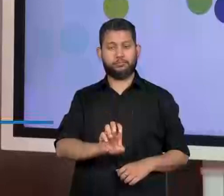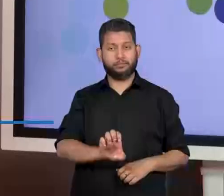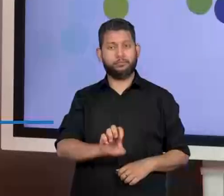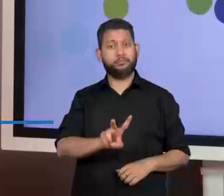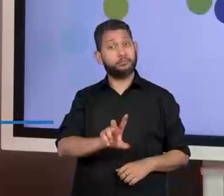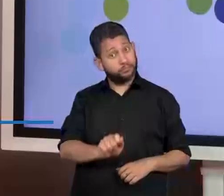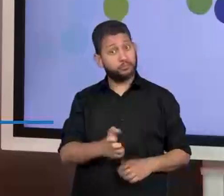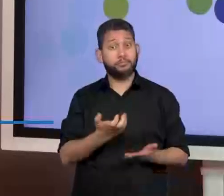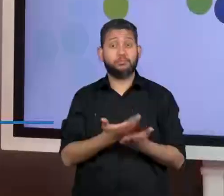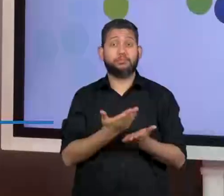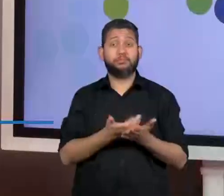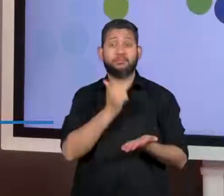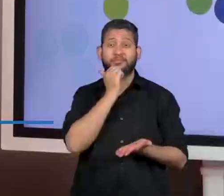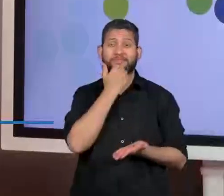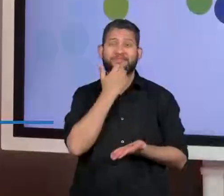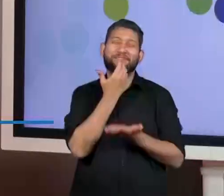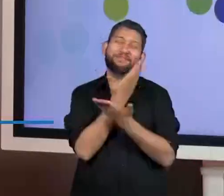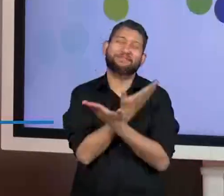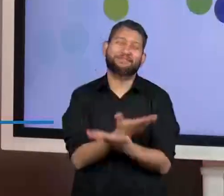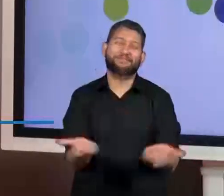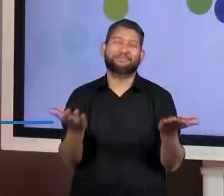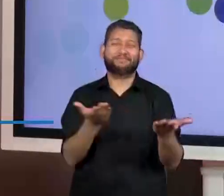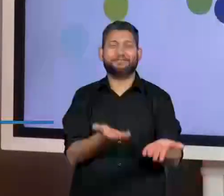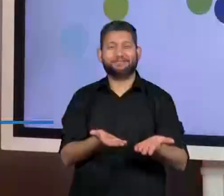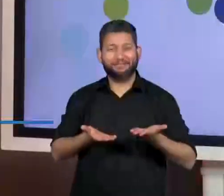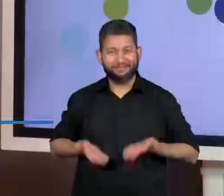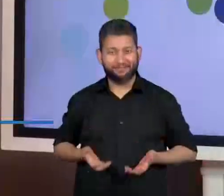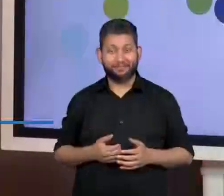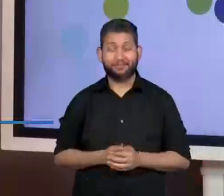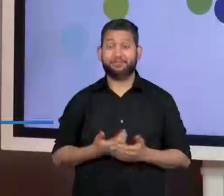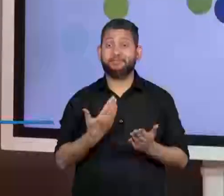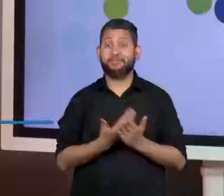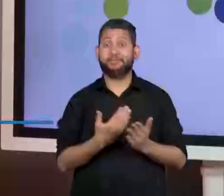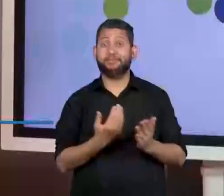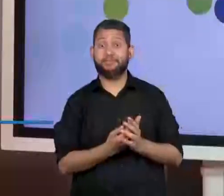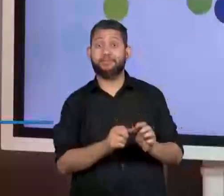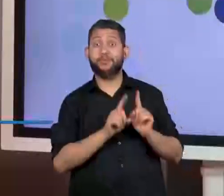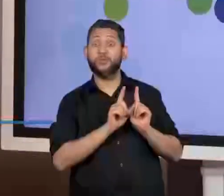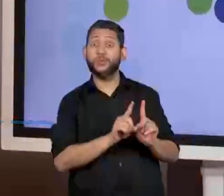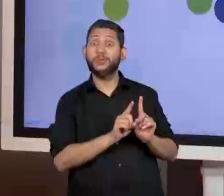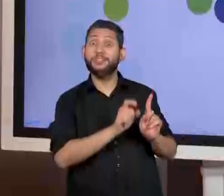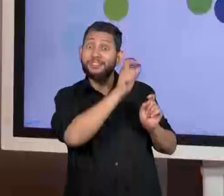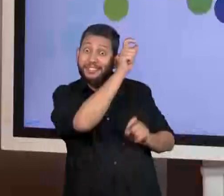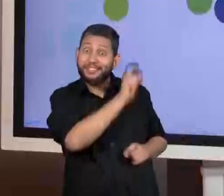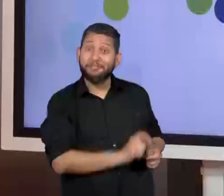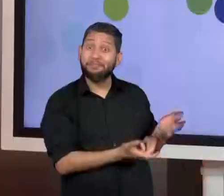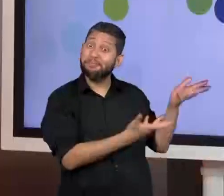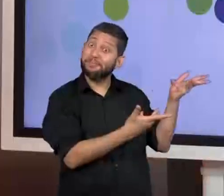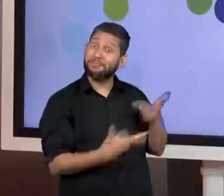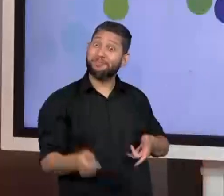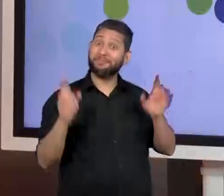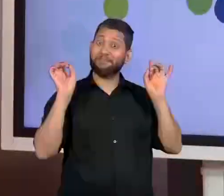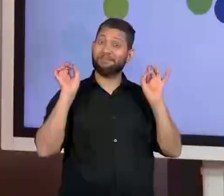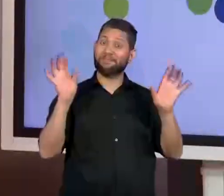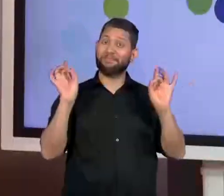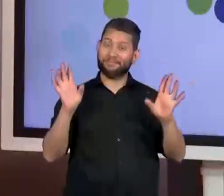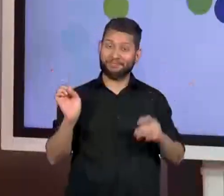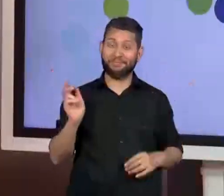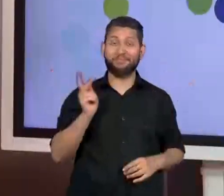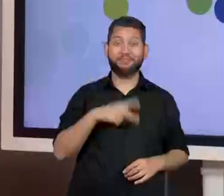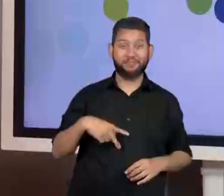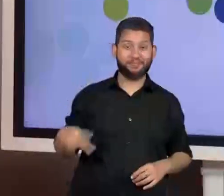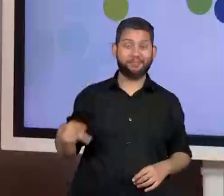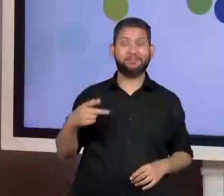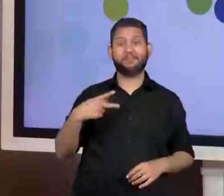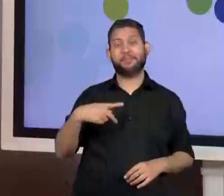ciências. Isso mesmo, sejam todos muito bem-vindos. E para essa aula, nós temos uma convidada super especial, a professora